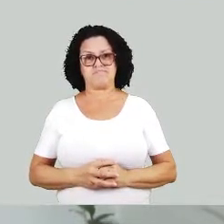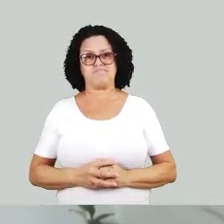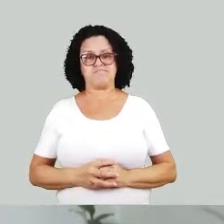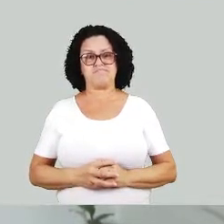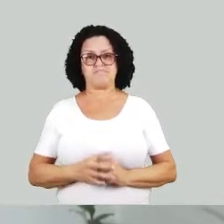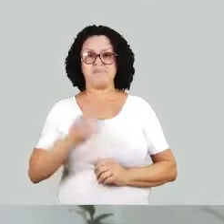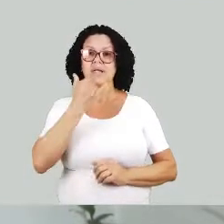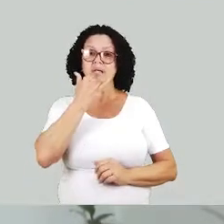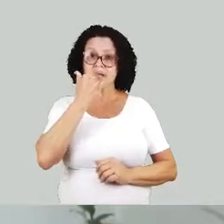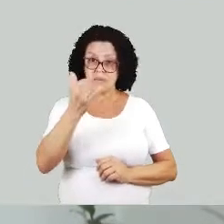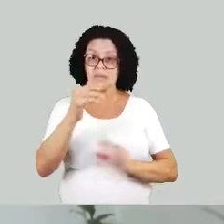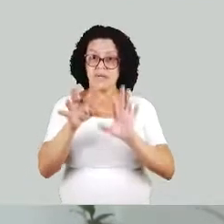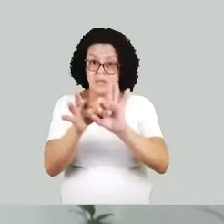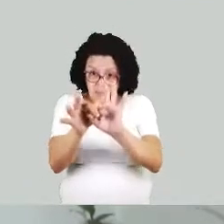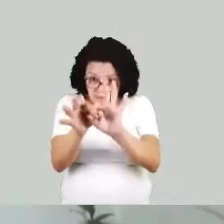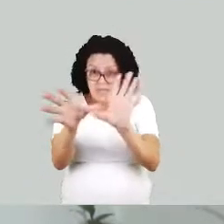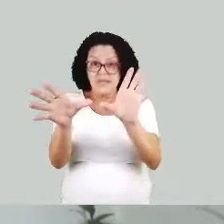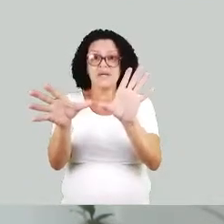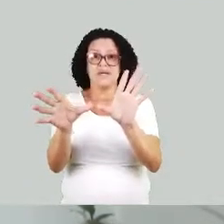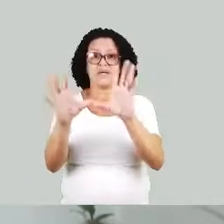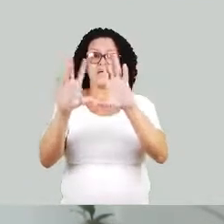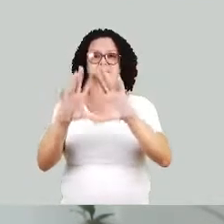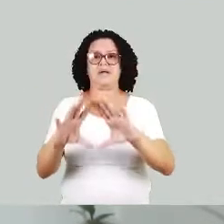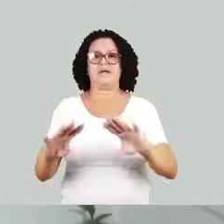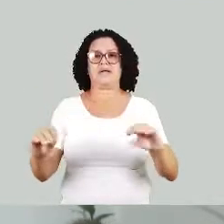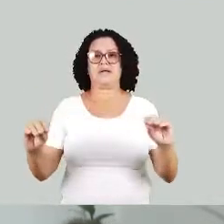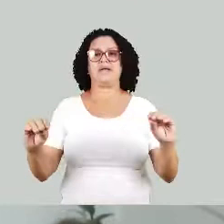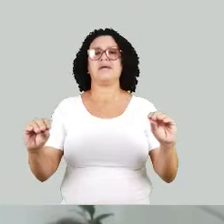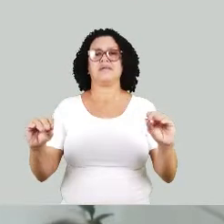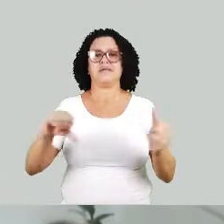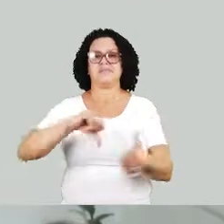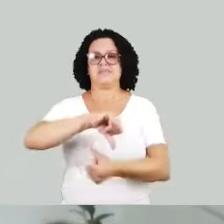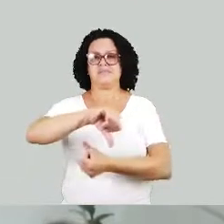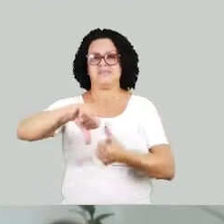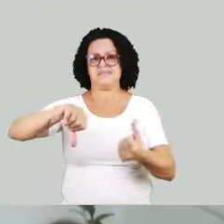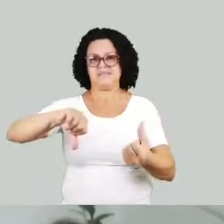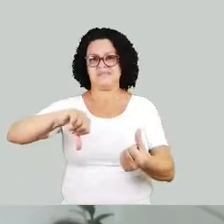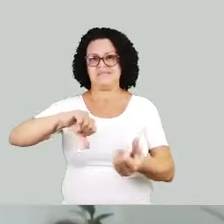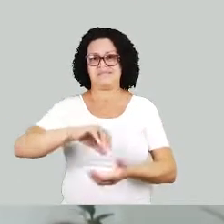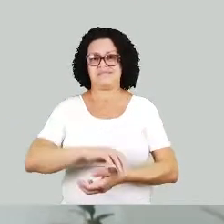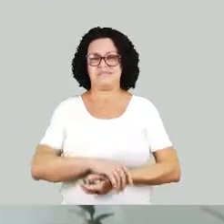O perdão liberta, cura e transforma.